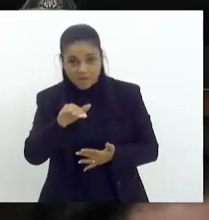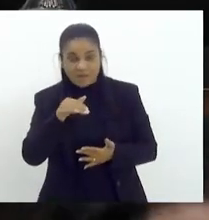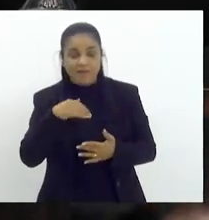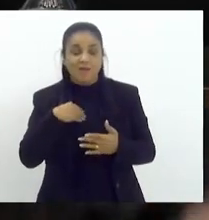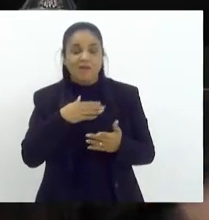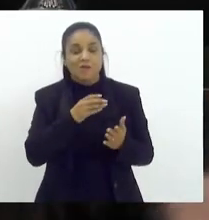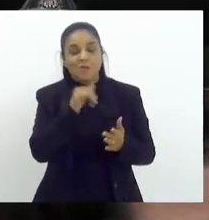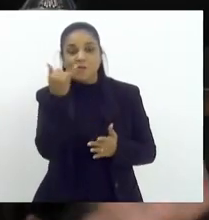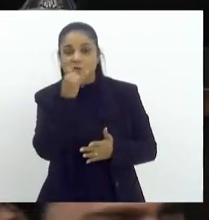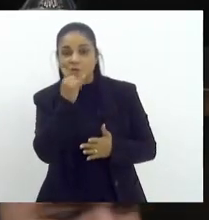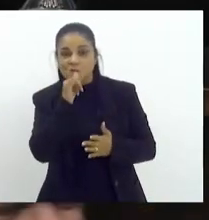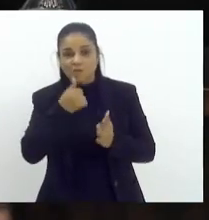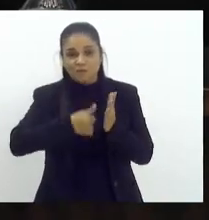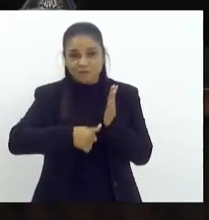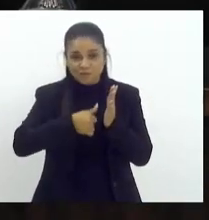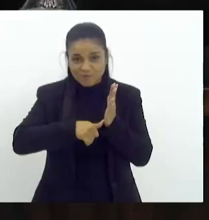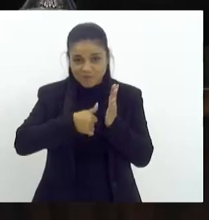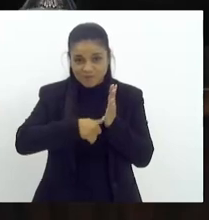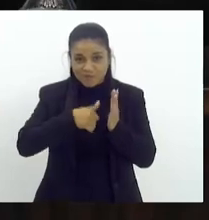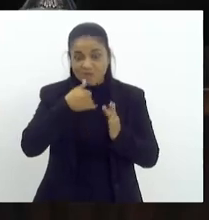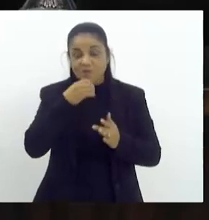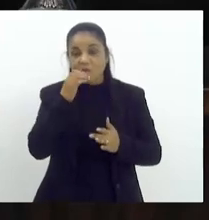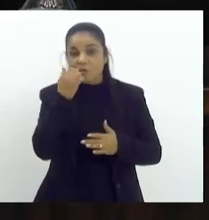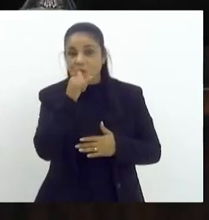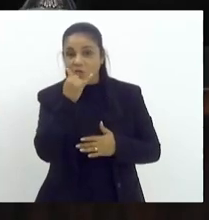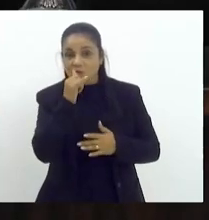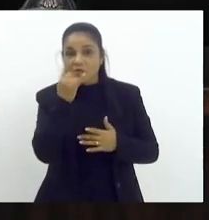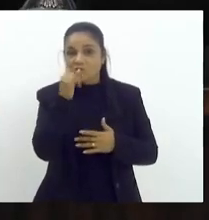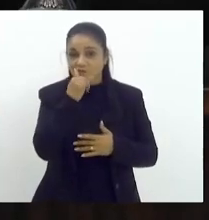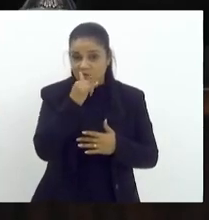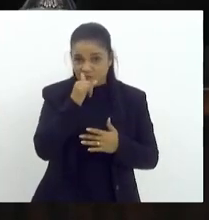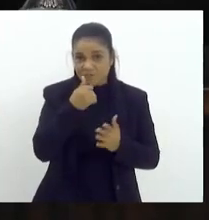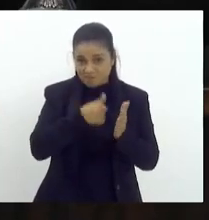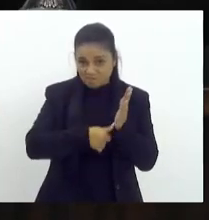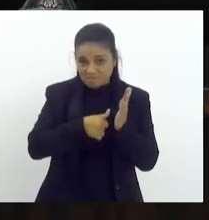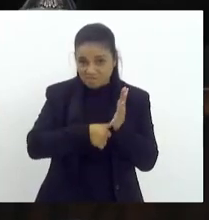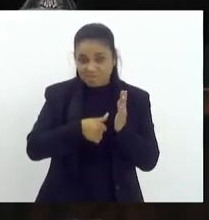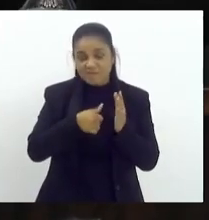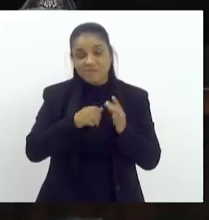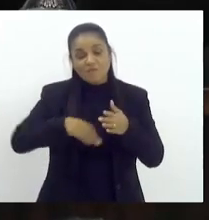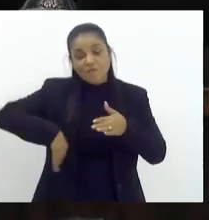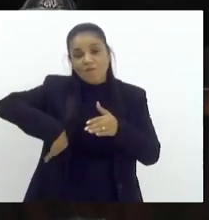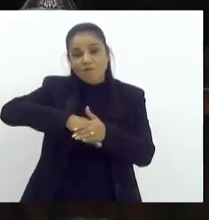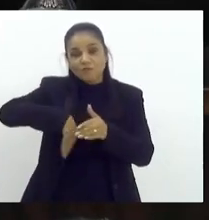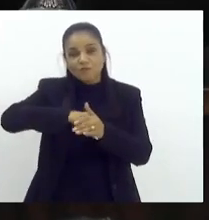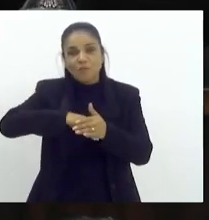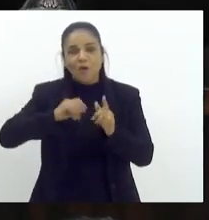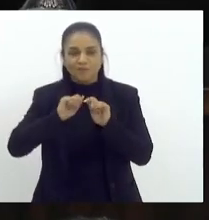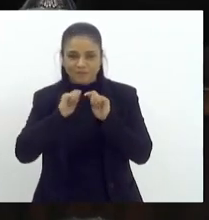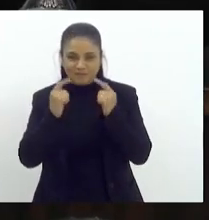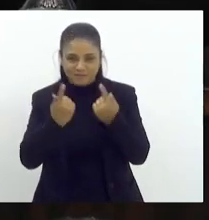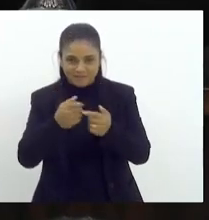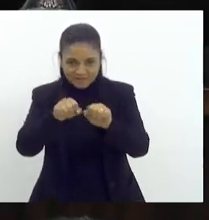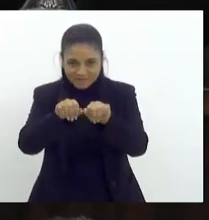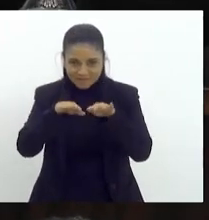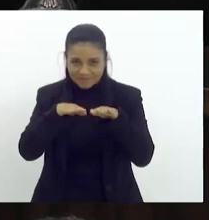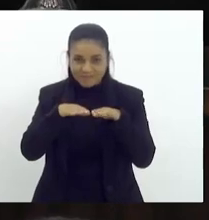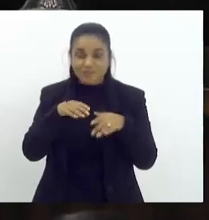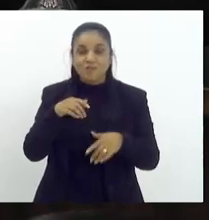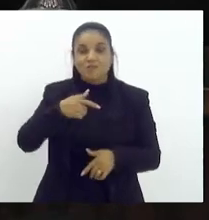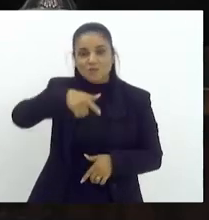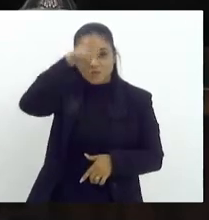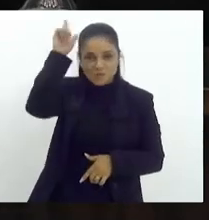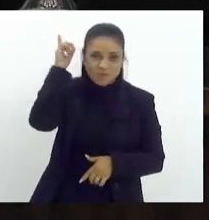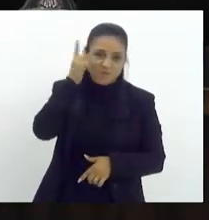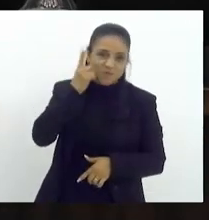Guanabara o futebol da Assembleia cujo Deputado Luiz Paulo é o nosso centroavante camisa nove